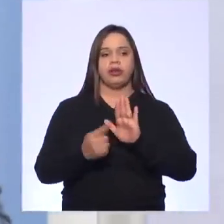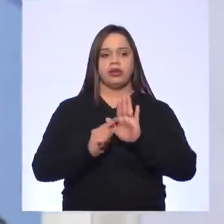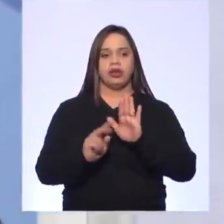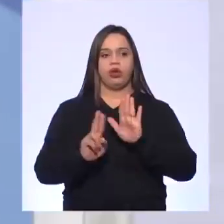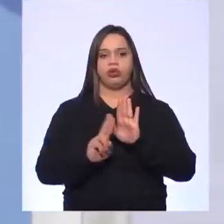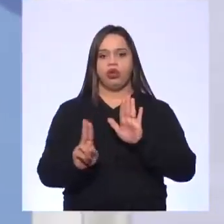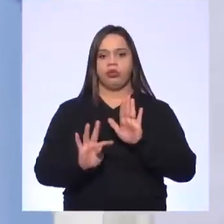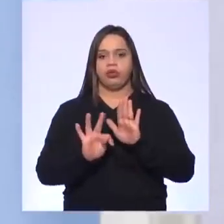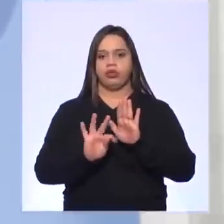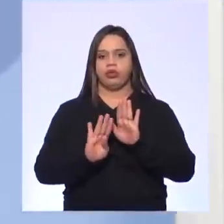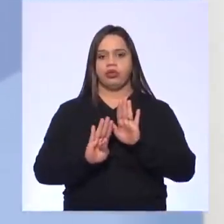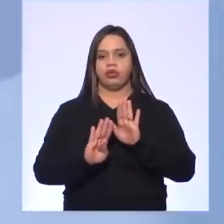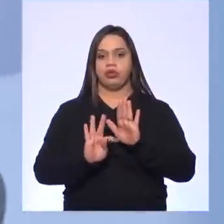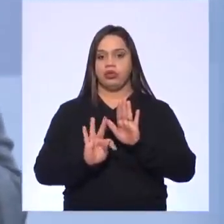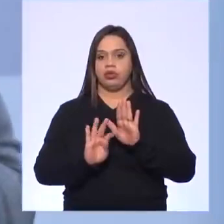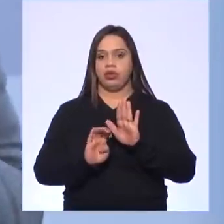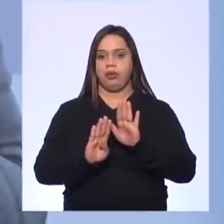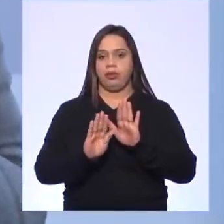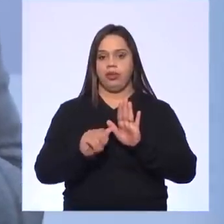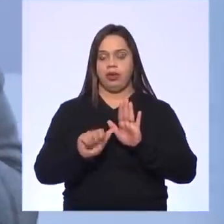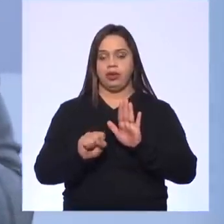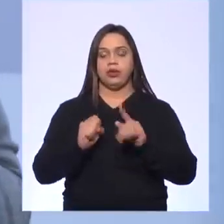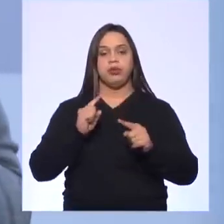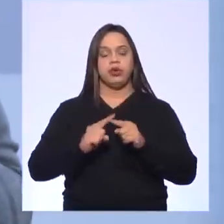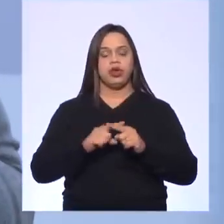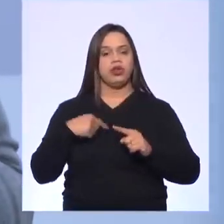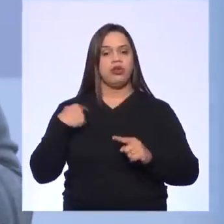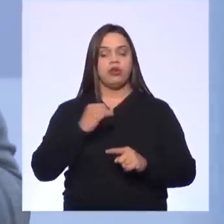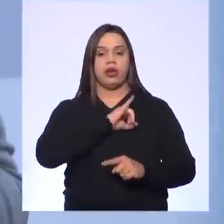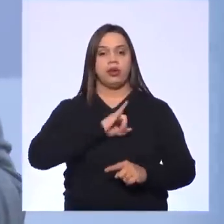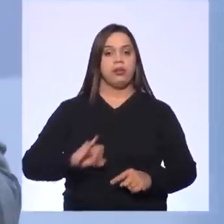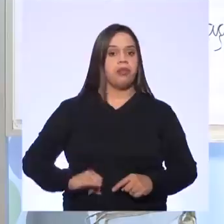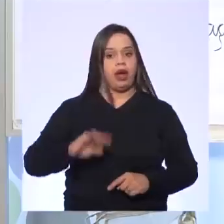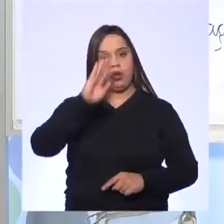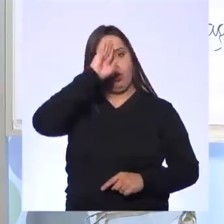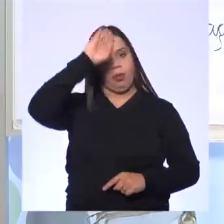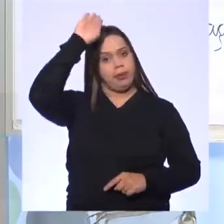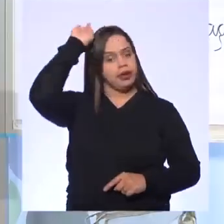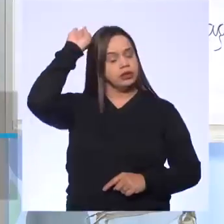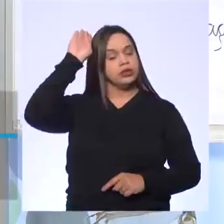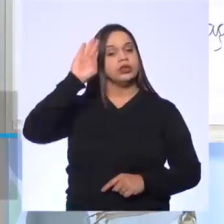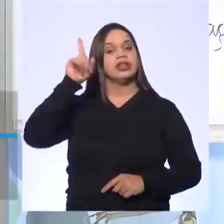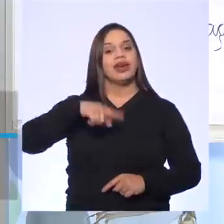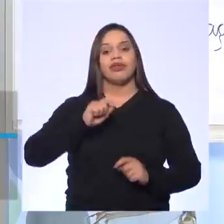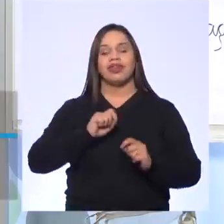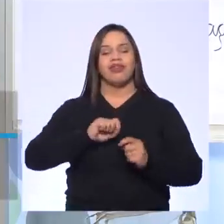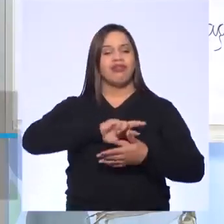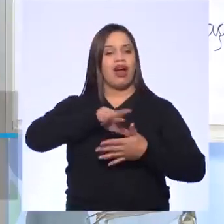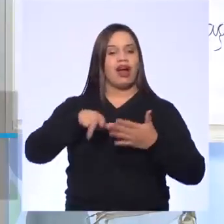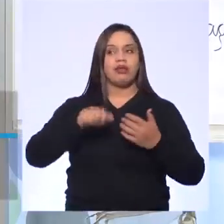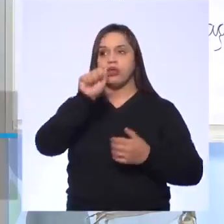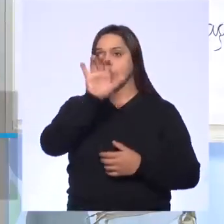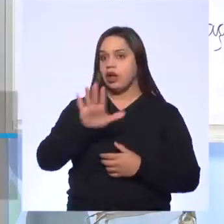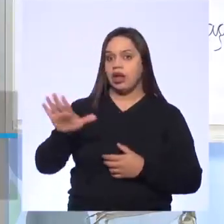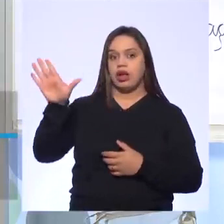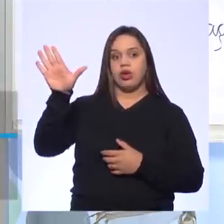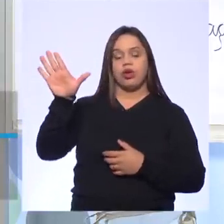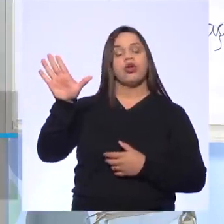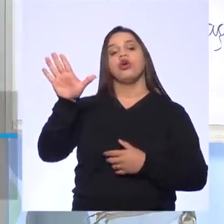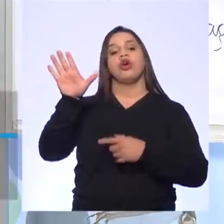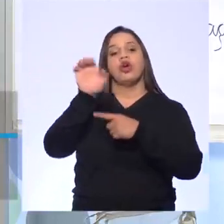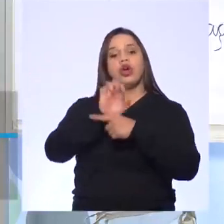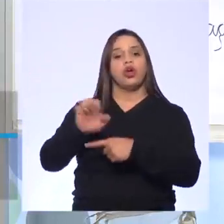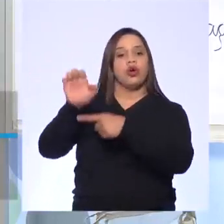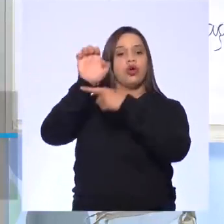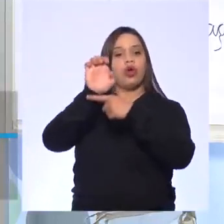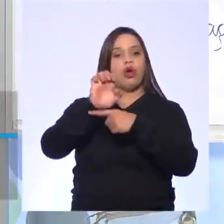porque nós estamos falando de Império Romano, e o Império Romano ele pega várias partes da Ásia, Europa e África.